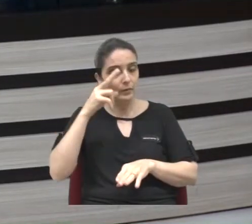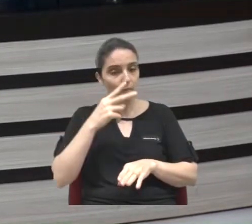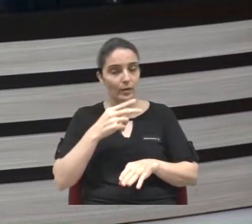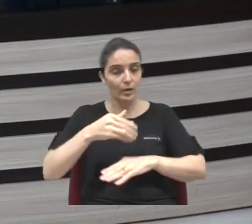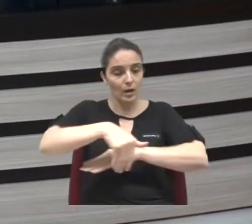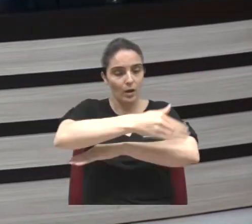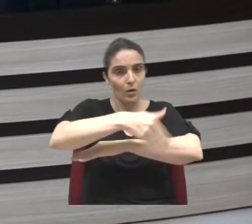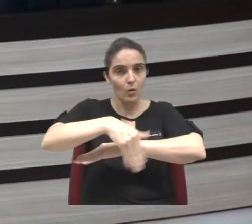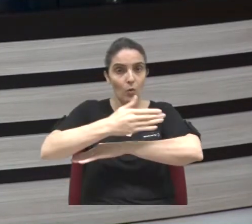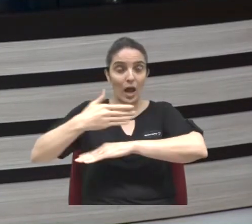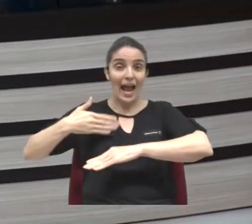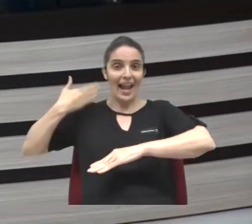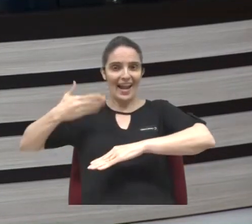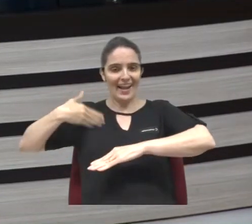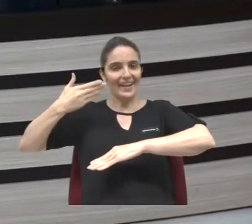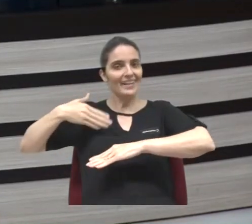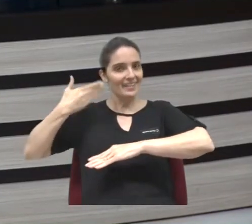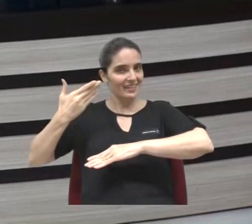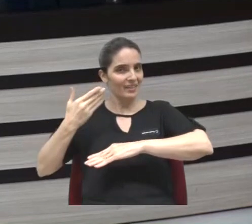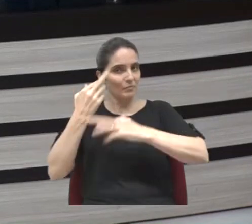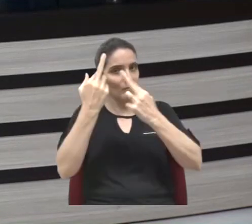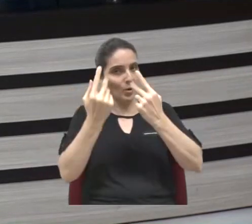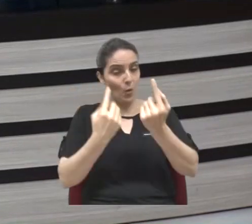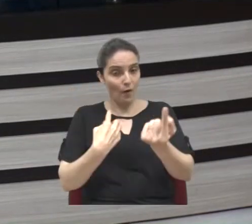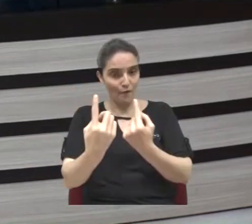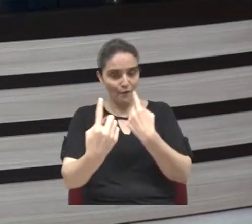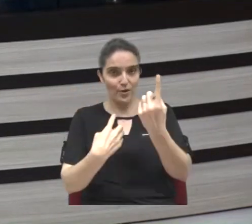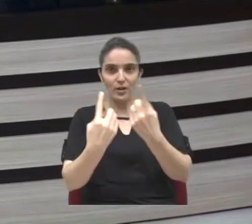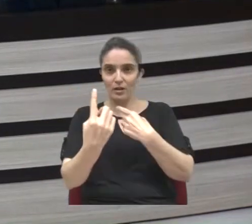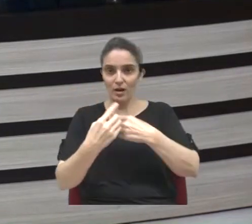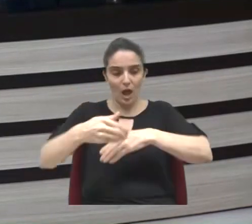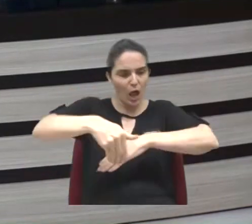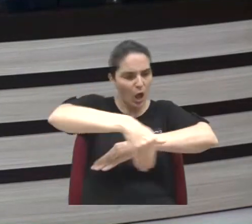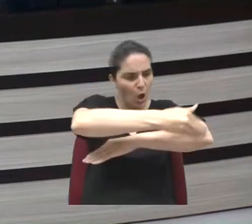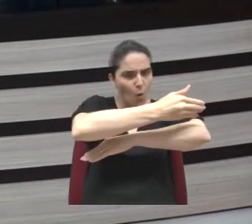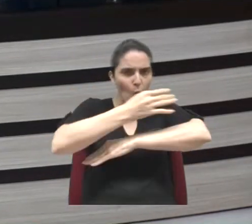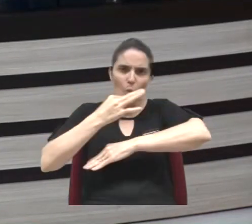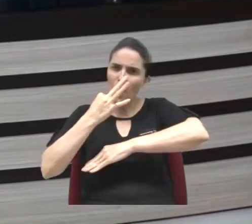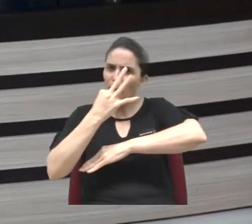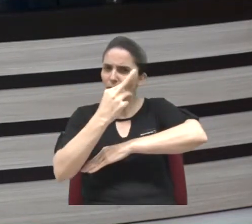que, como a Costa e Silva, é uma rua inteira, fora as